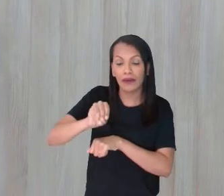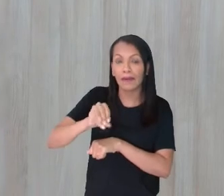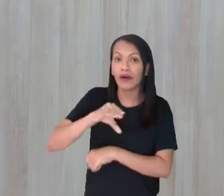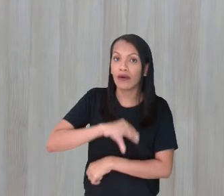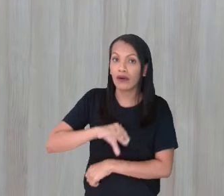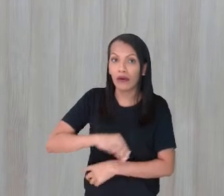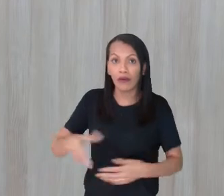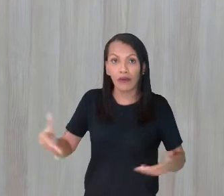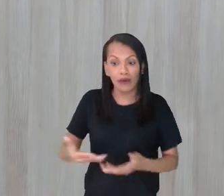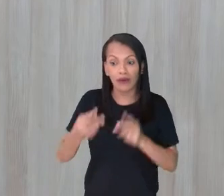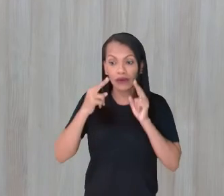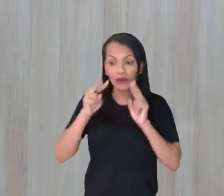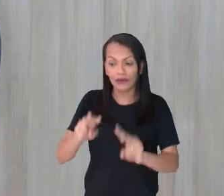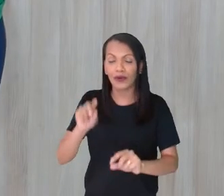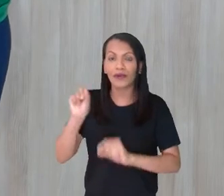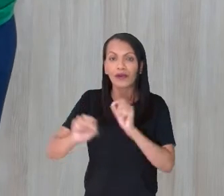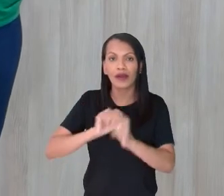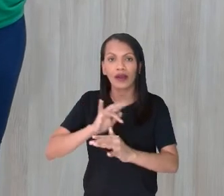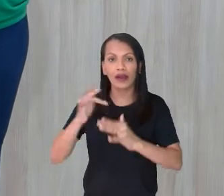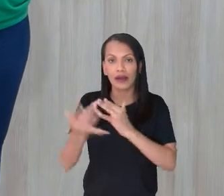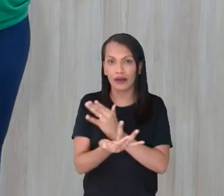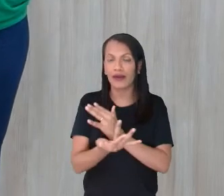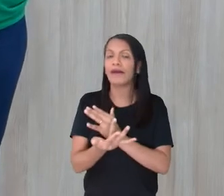então hoje a gente vê as redes sociais aí